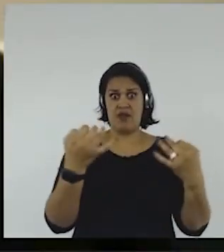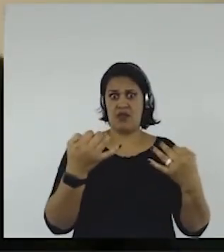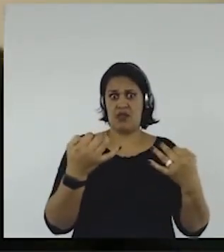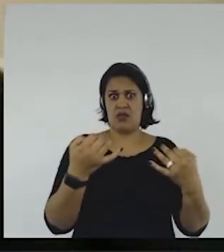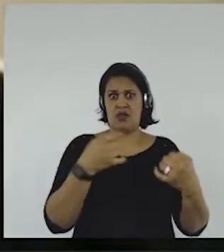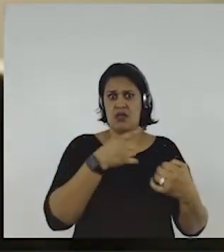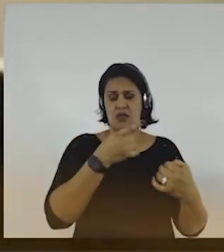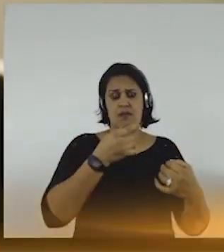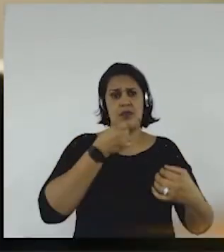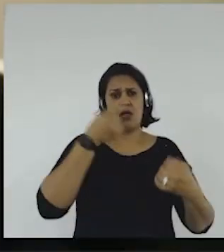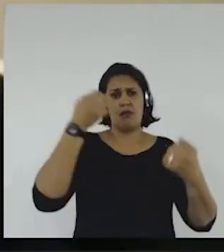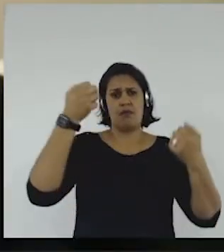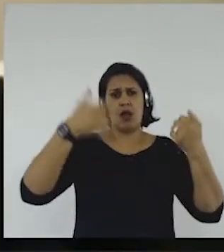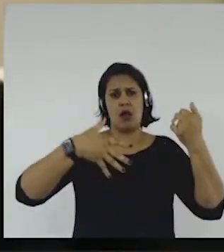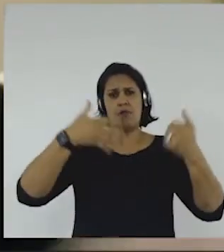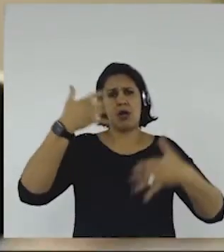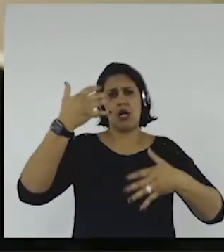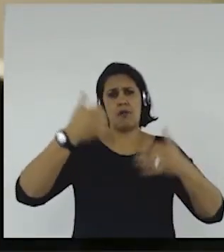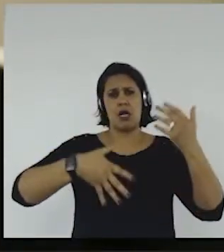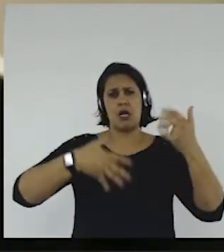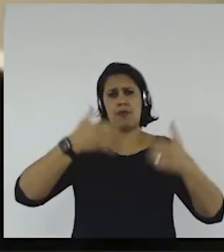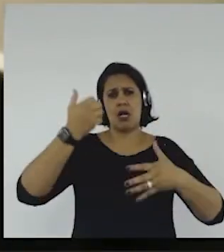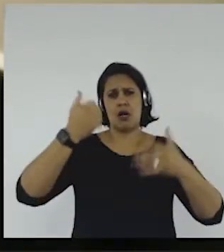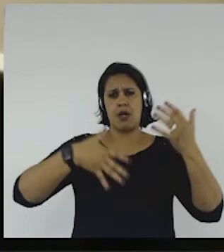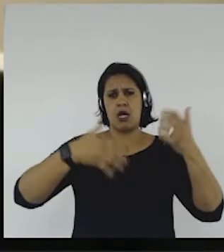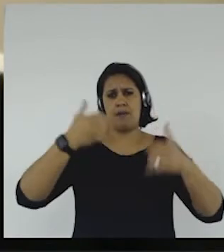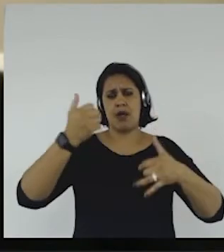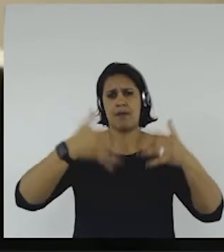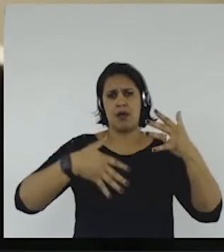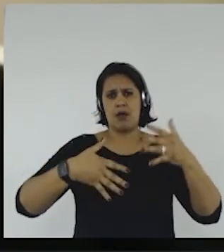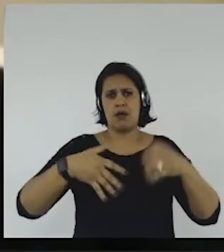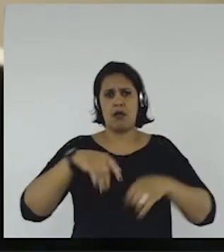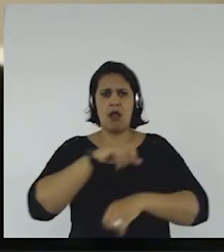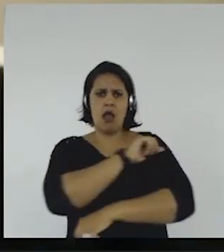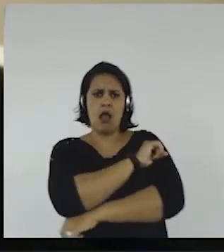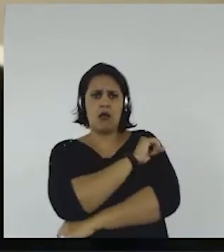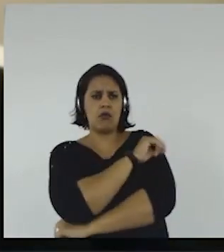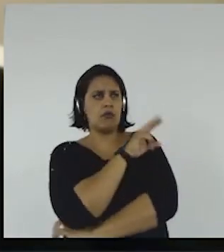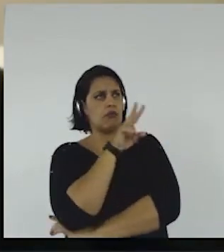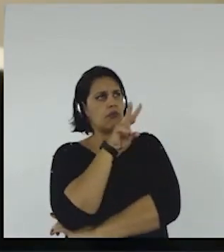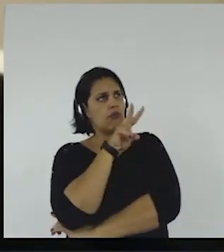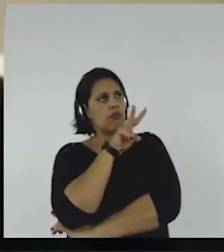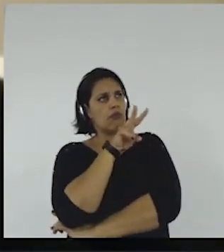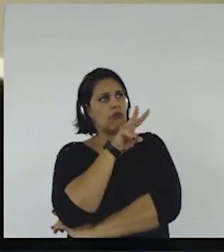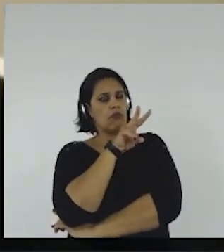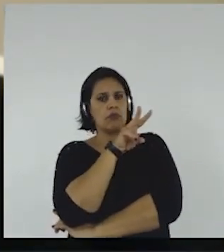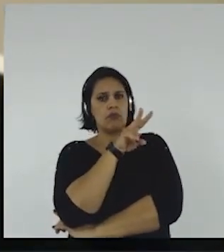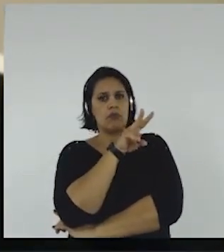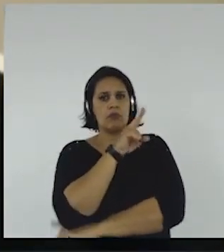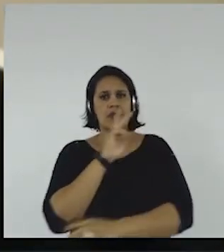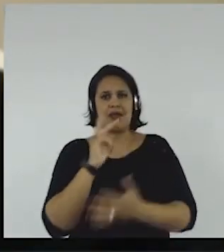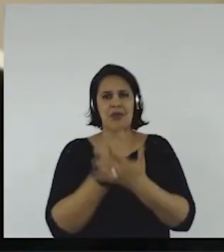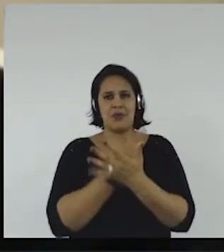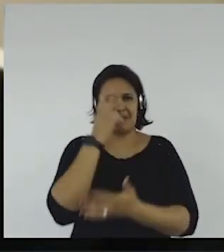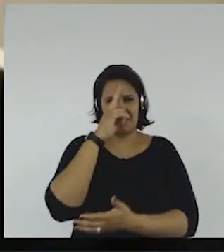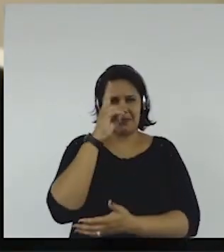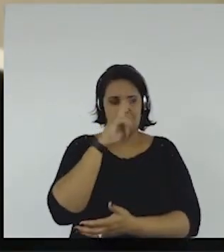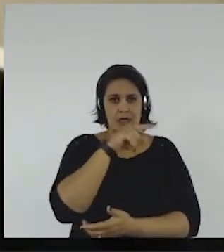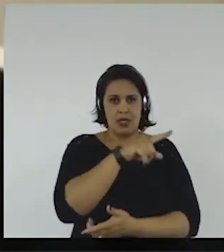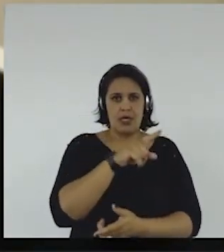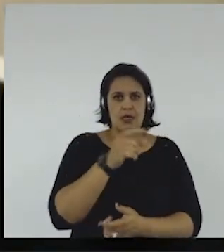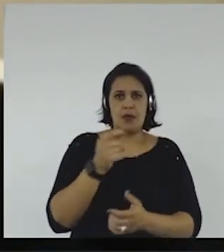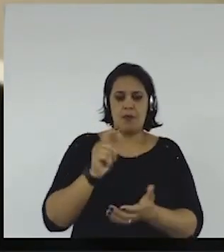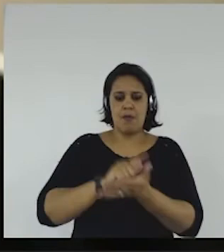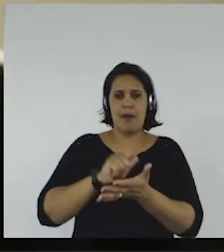simplesmente falava a aula. Dizem que um aluno, uma vez, viu ele jogar um pedacinho de papel numa cesta